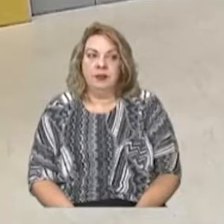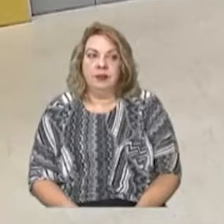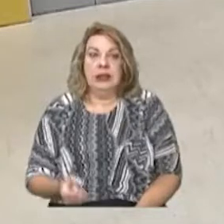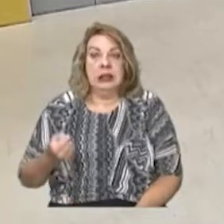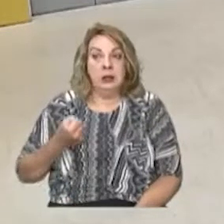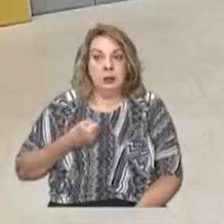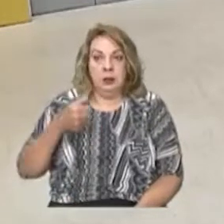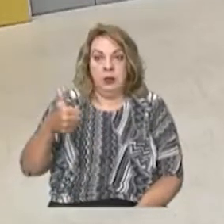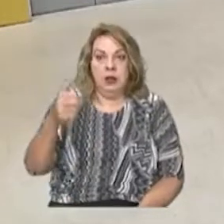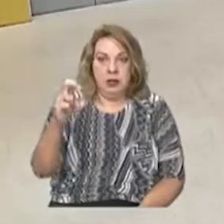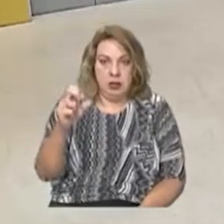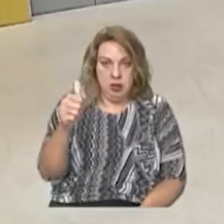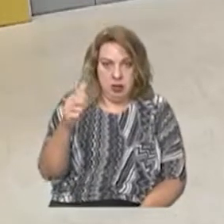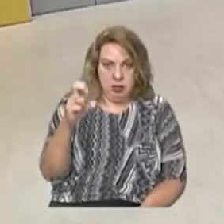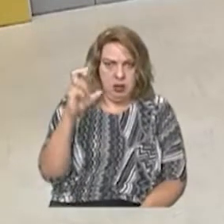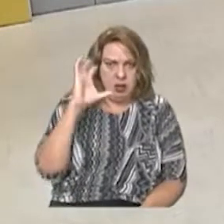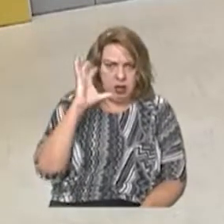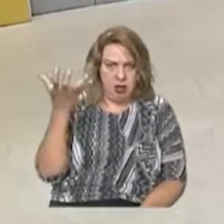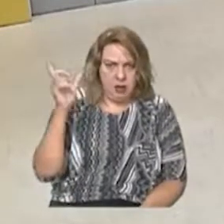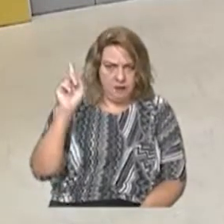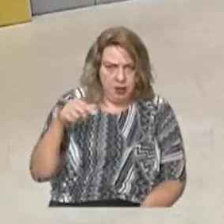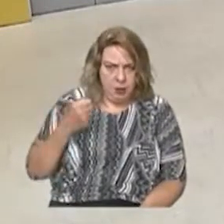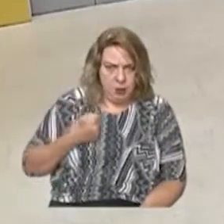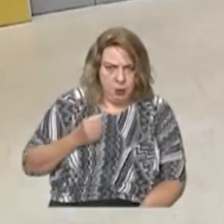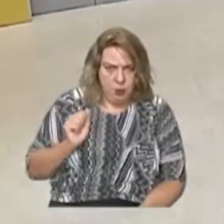Número 15, número 15, decide.